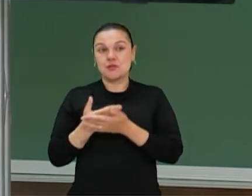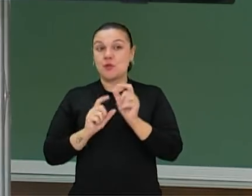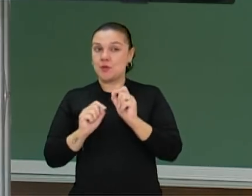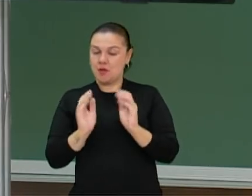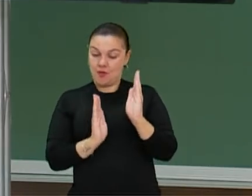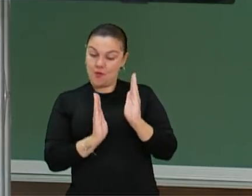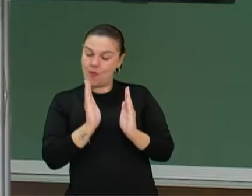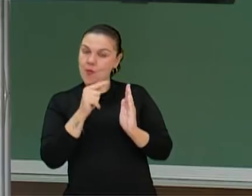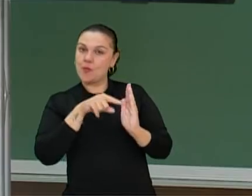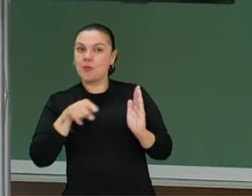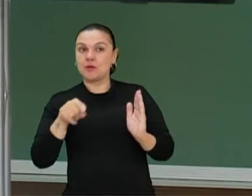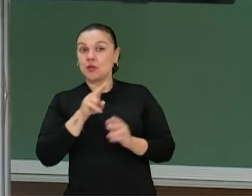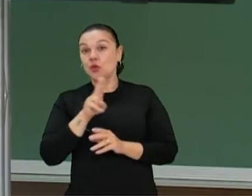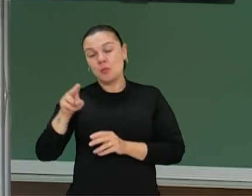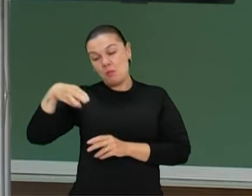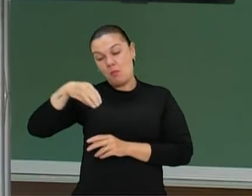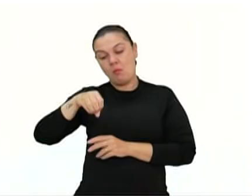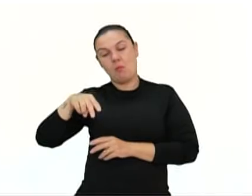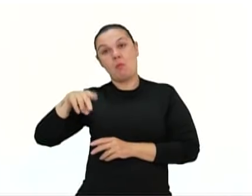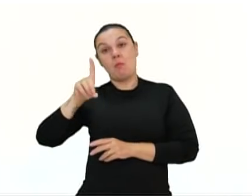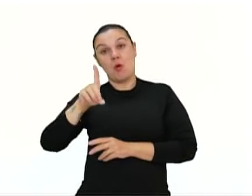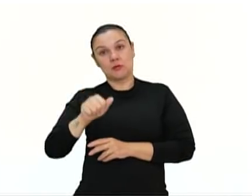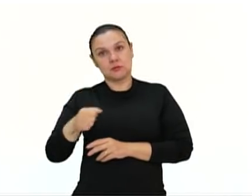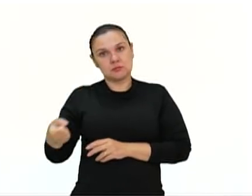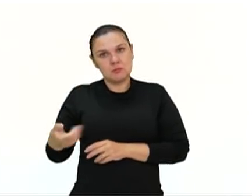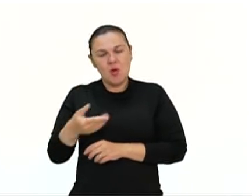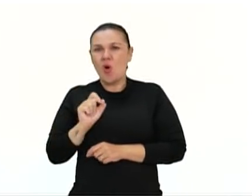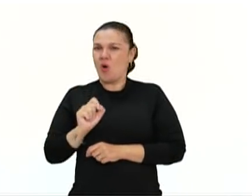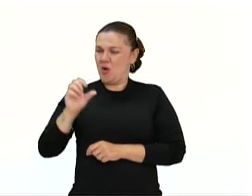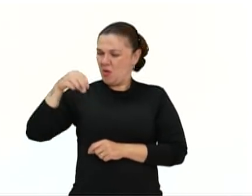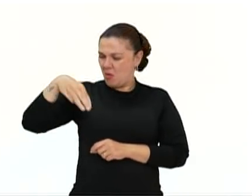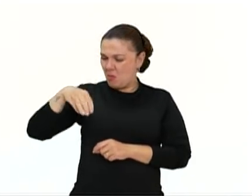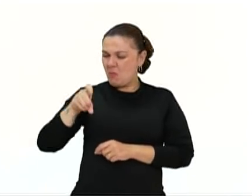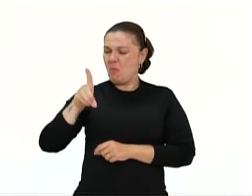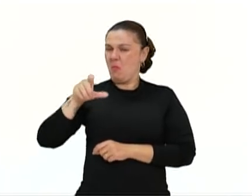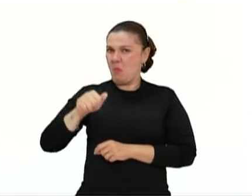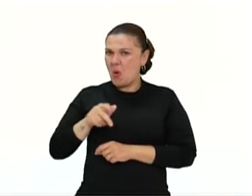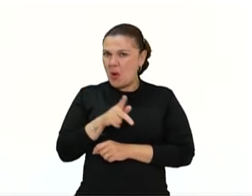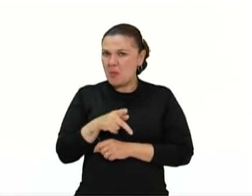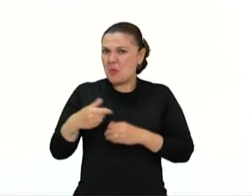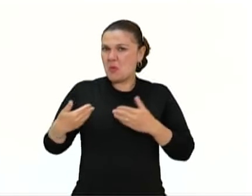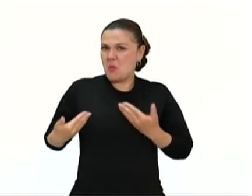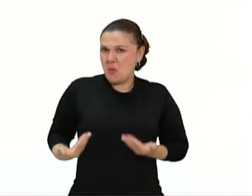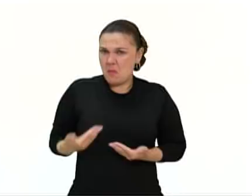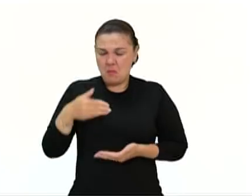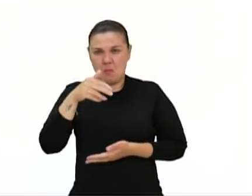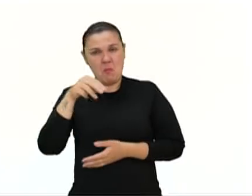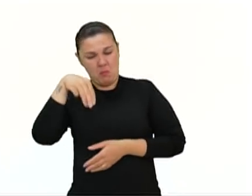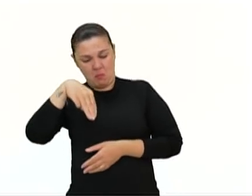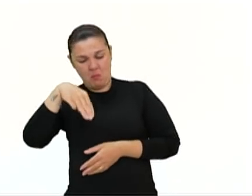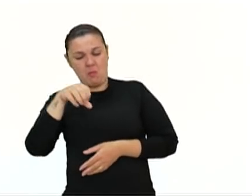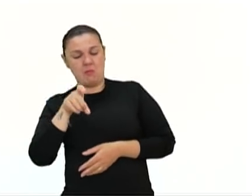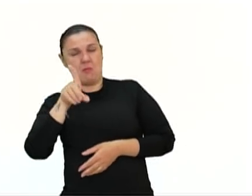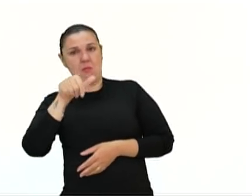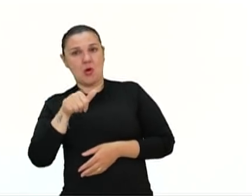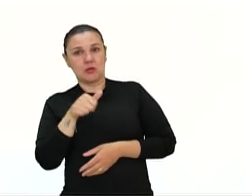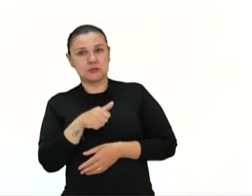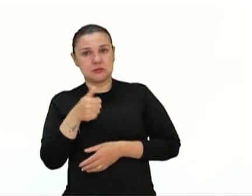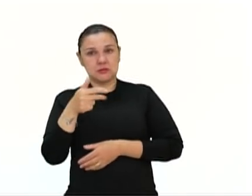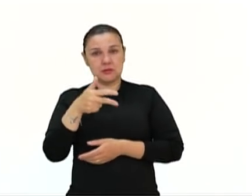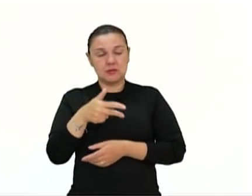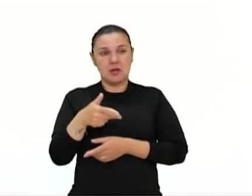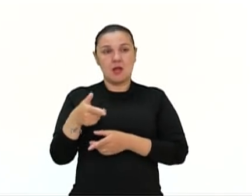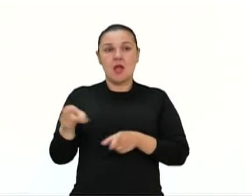medida estatística chamada moda. Aí você deve estar pensando, moda, professora? Para mim, moda é a música que está